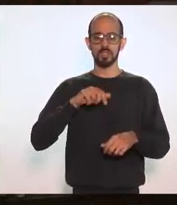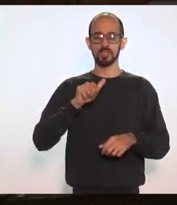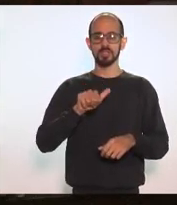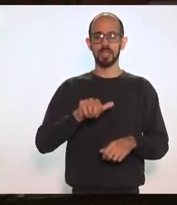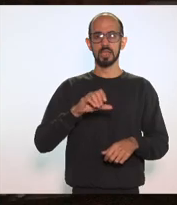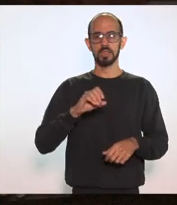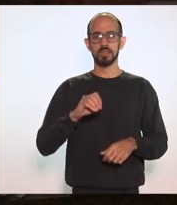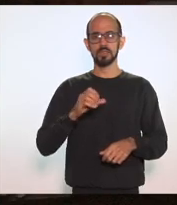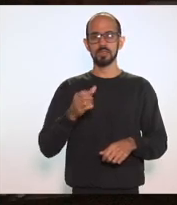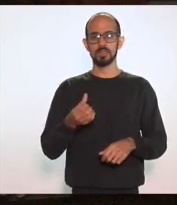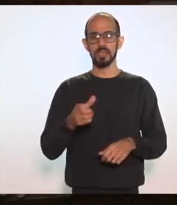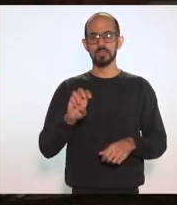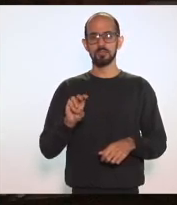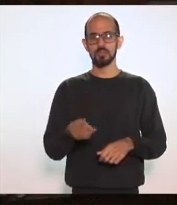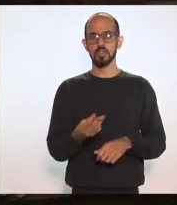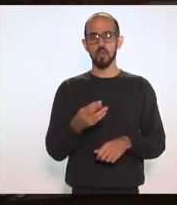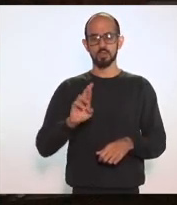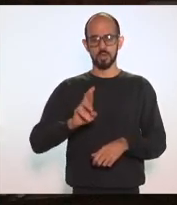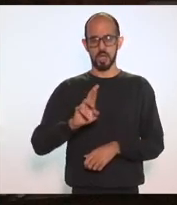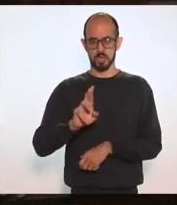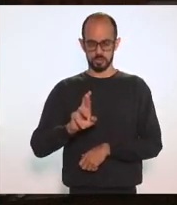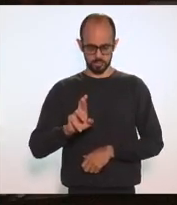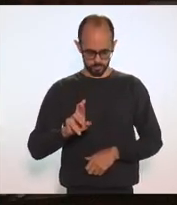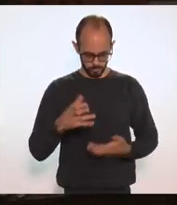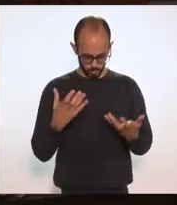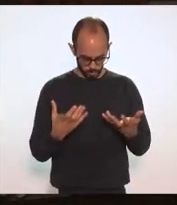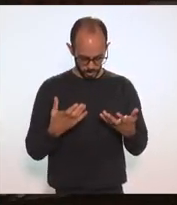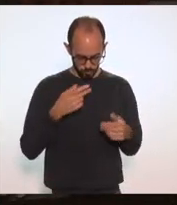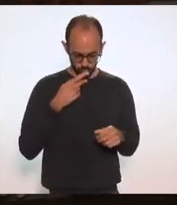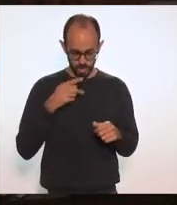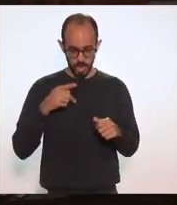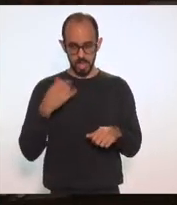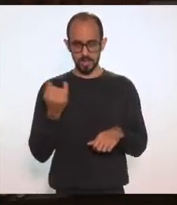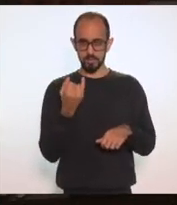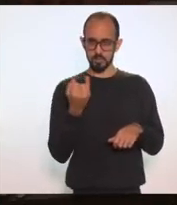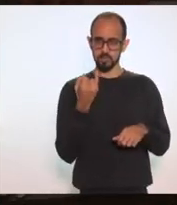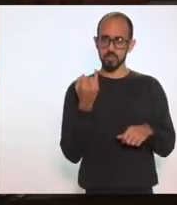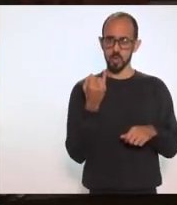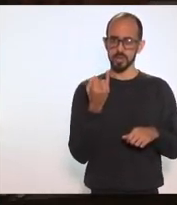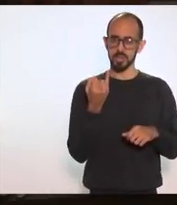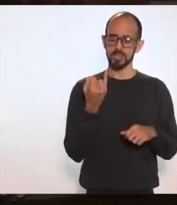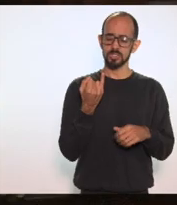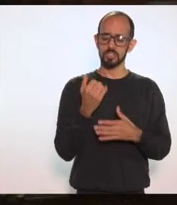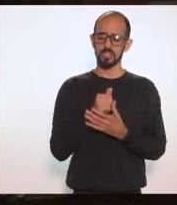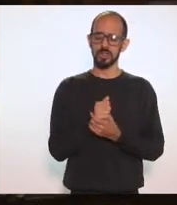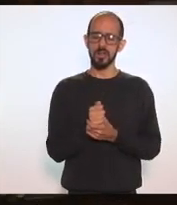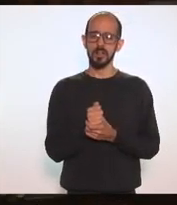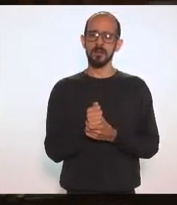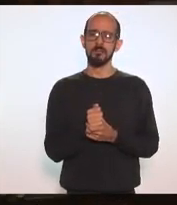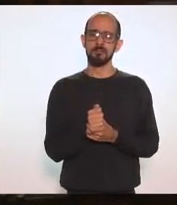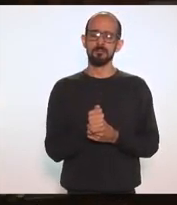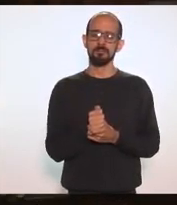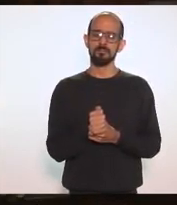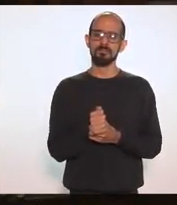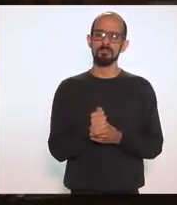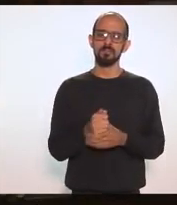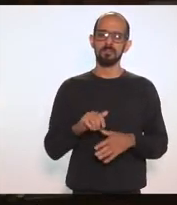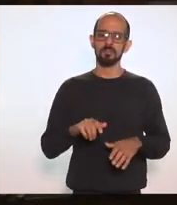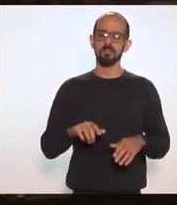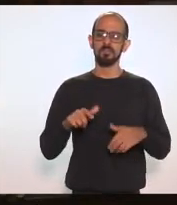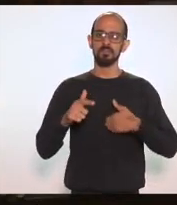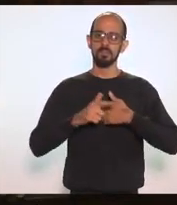milhões de reais. Eu quero aqui falar da importância disso ser levado a bom termo. O